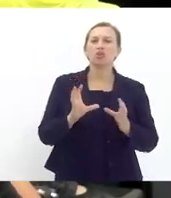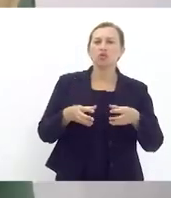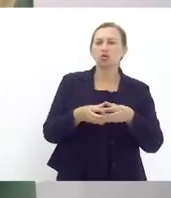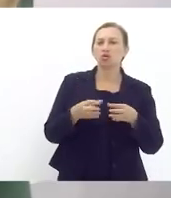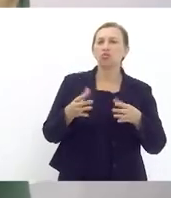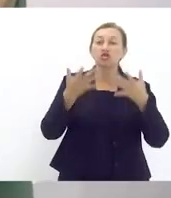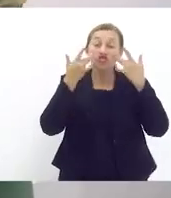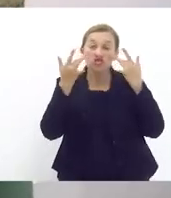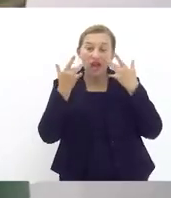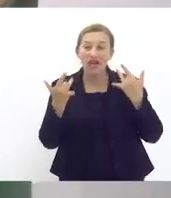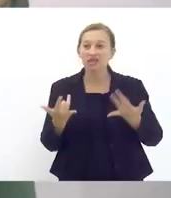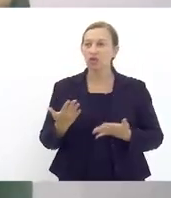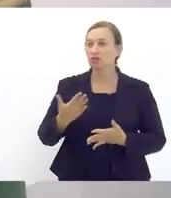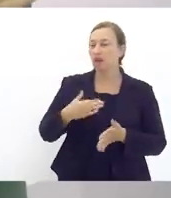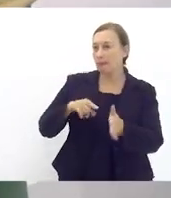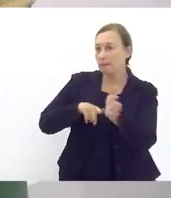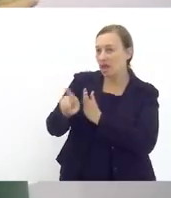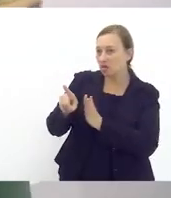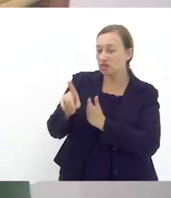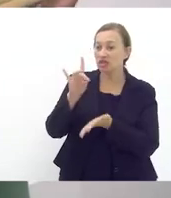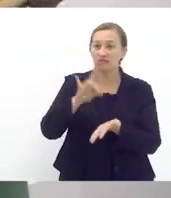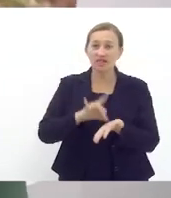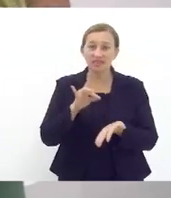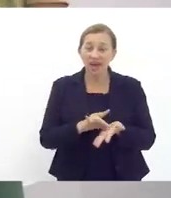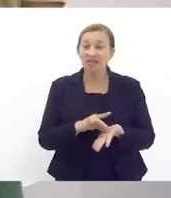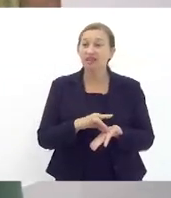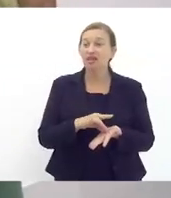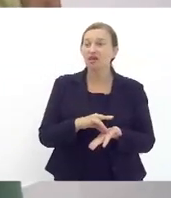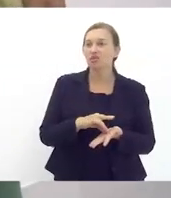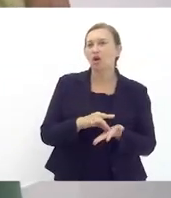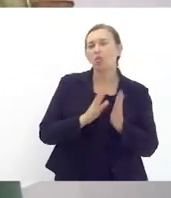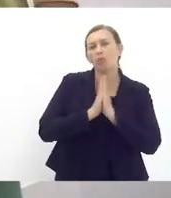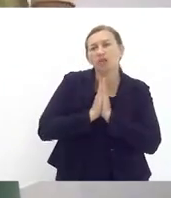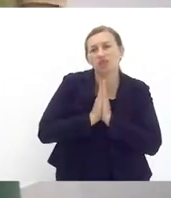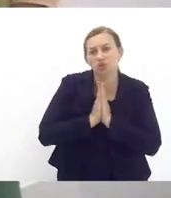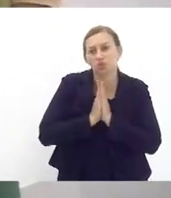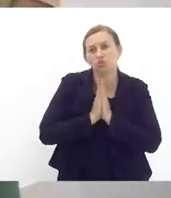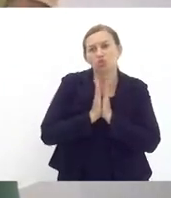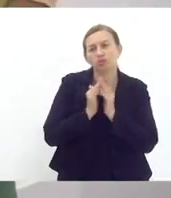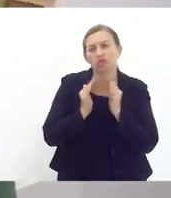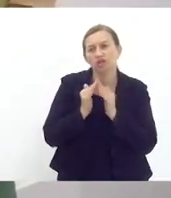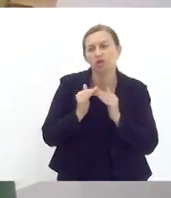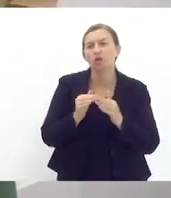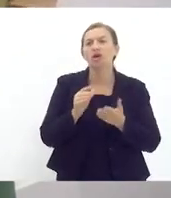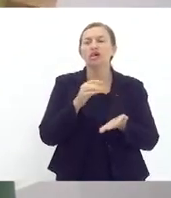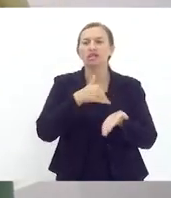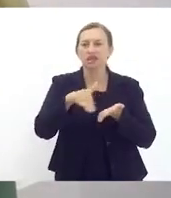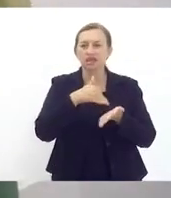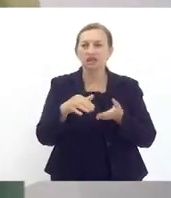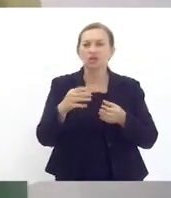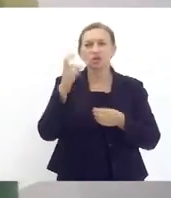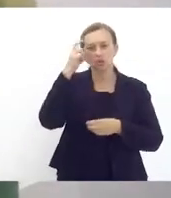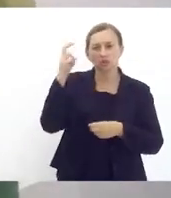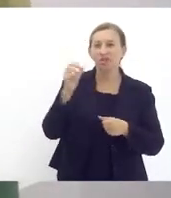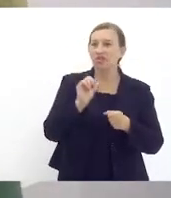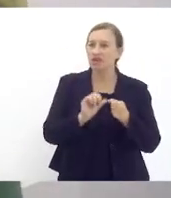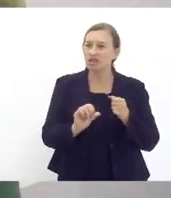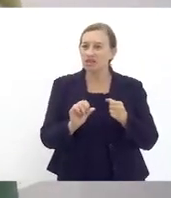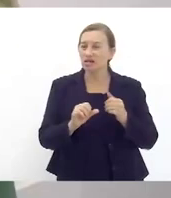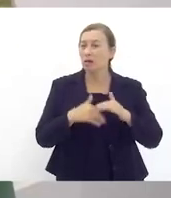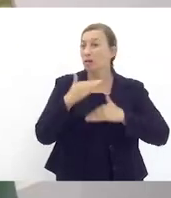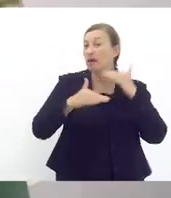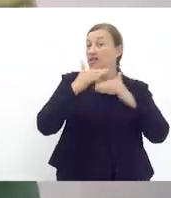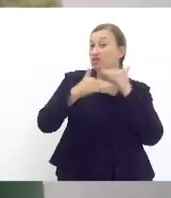teatro e a minha pergunta na verdade é uma é uma é um apelo quem que é a secretaria de cultura tá fazendo para